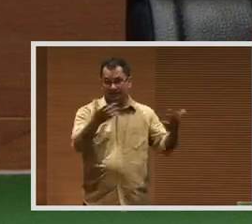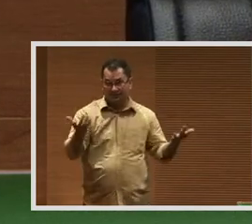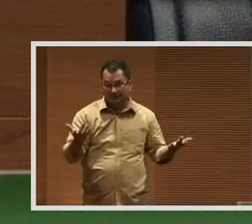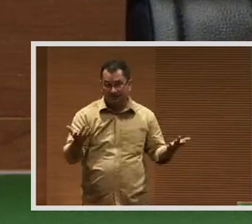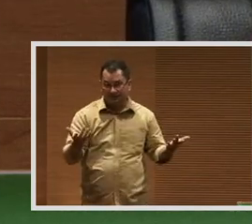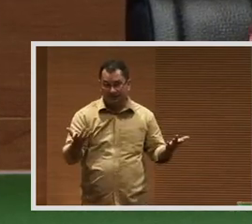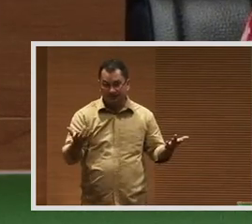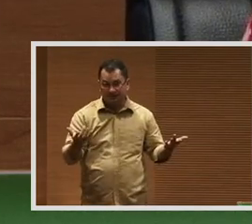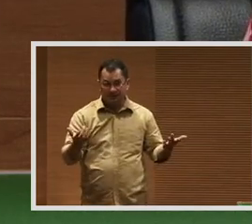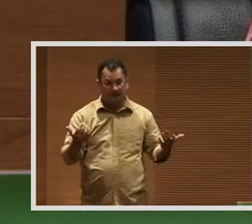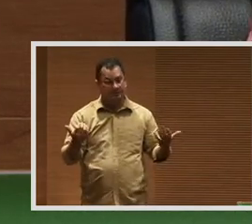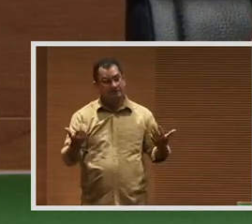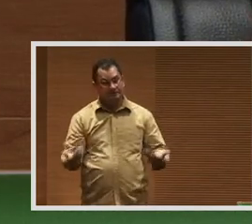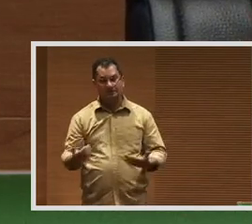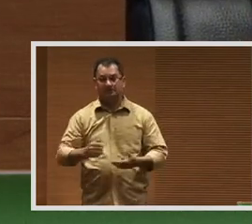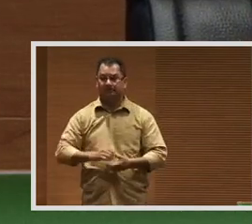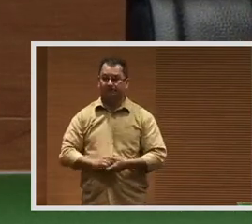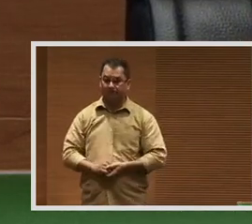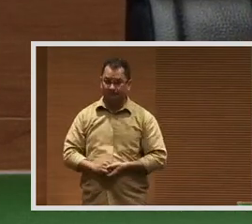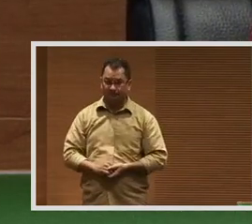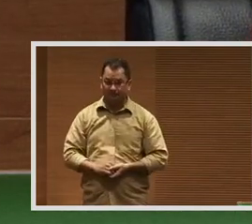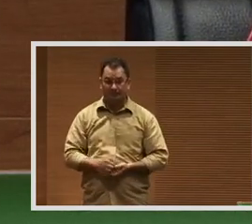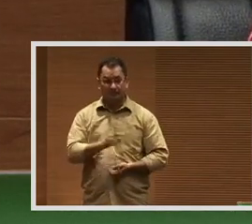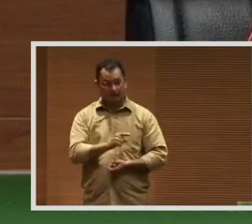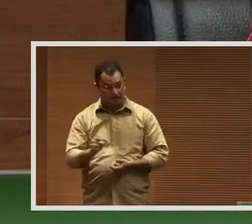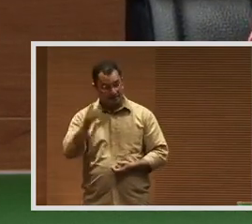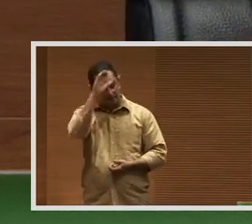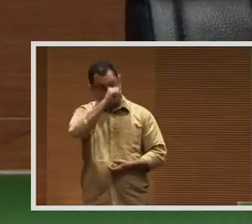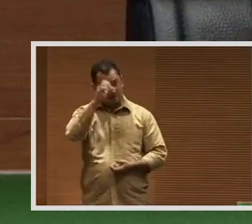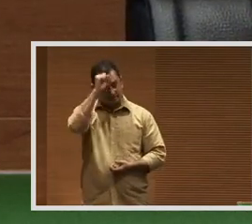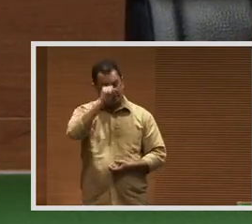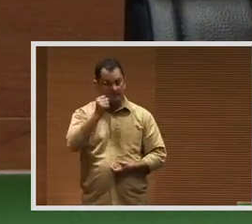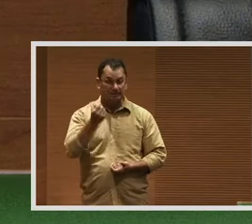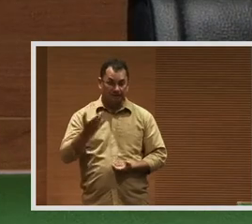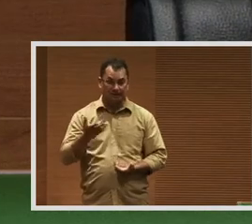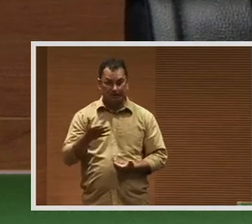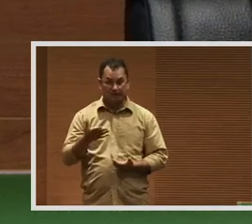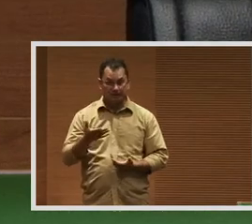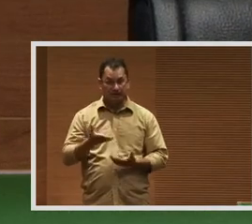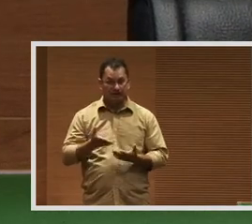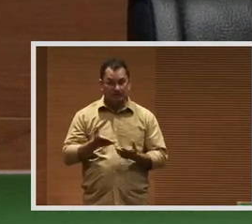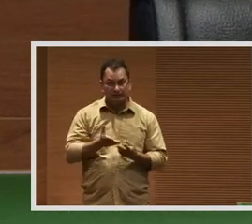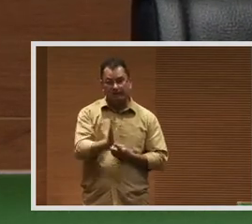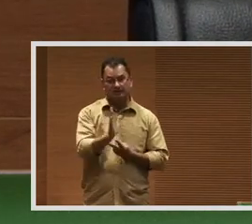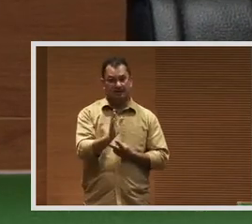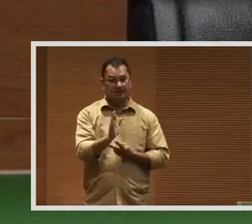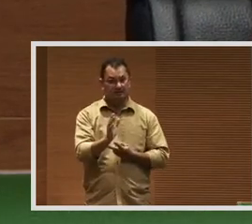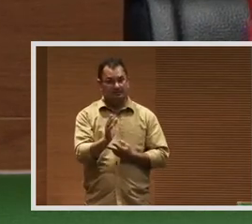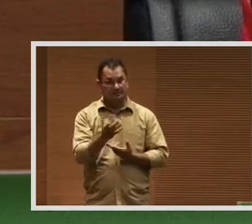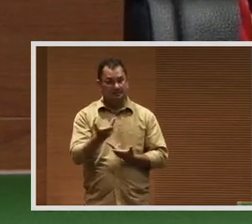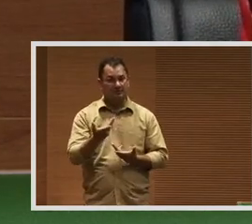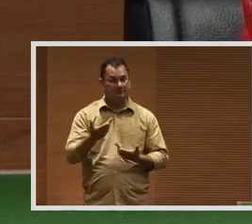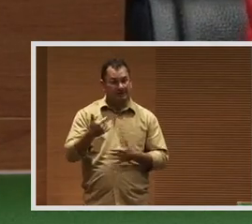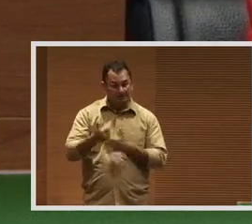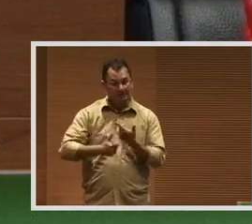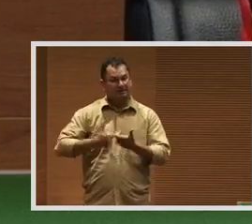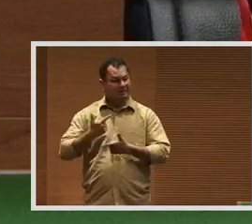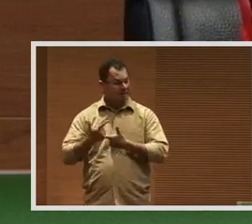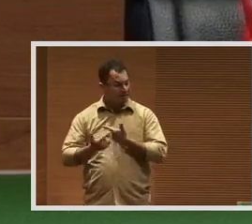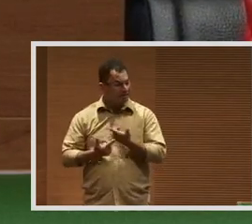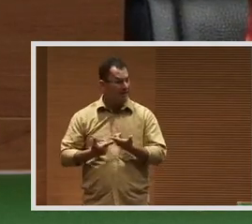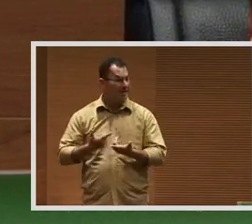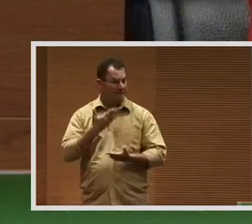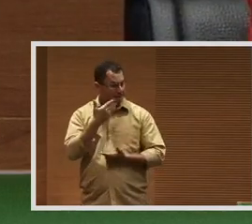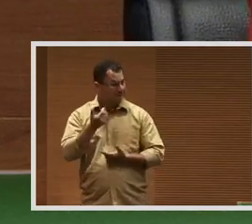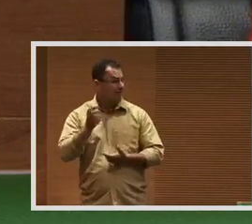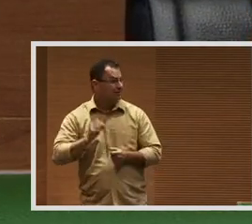Né? Então, você aprende a ir por aí. E também a pediatria dá muito trabalho. Né? Nossa, pai telefona, né? Melhor